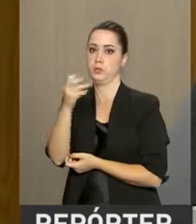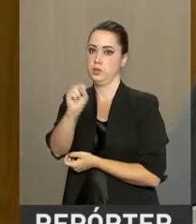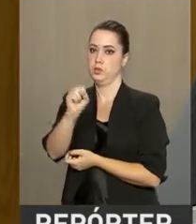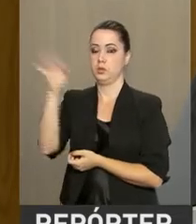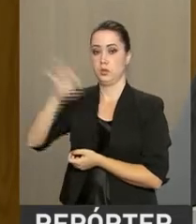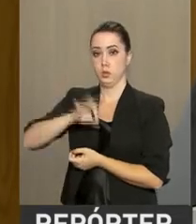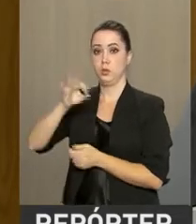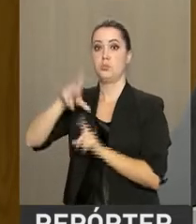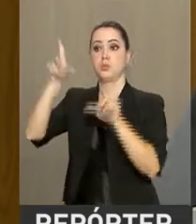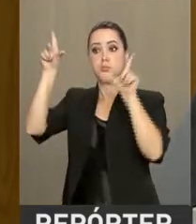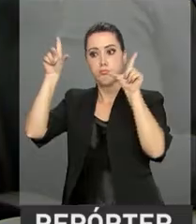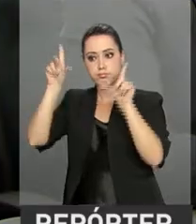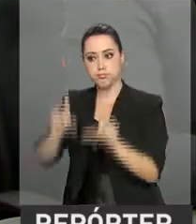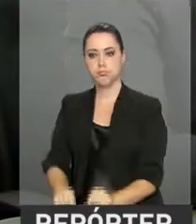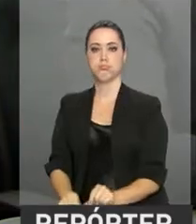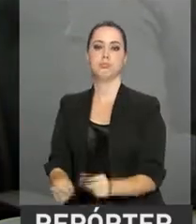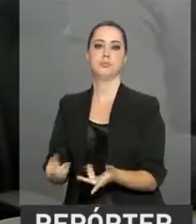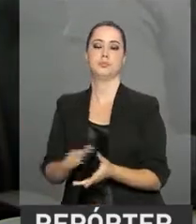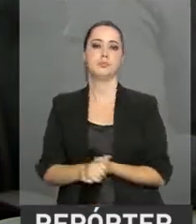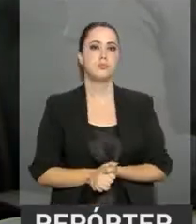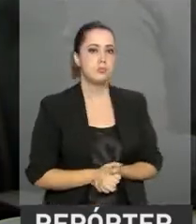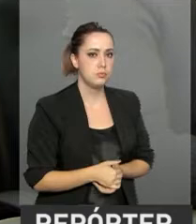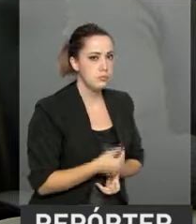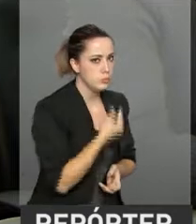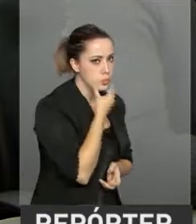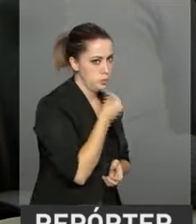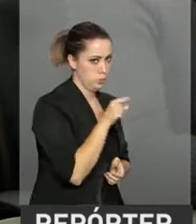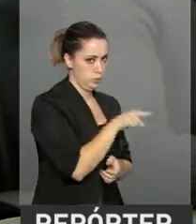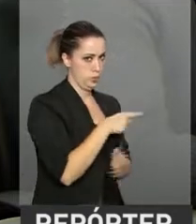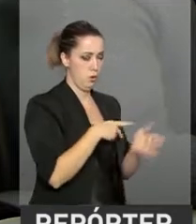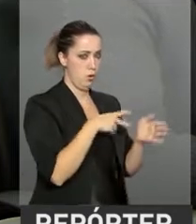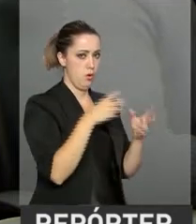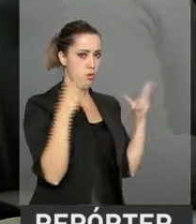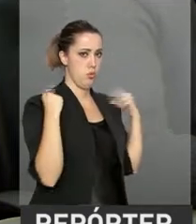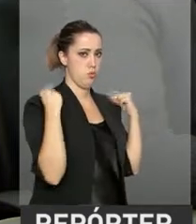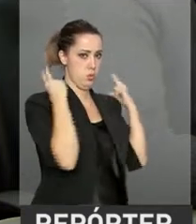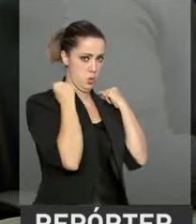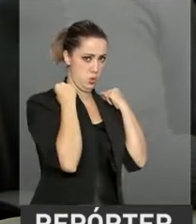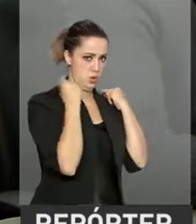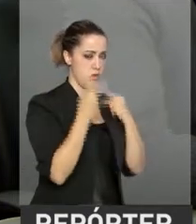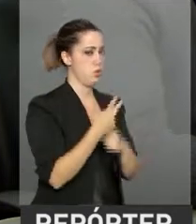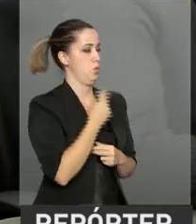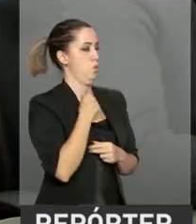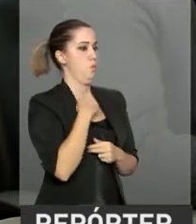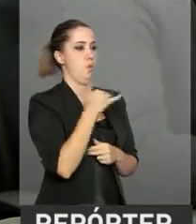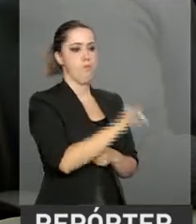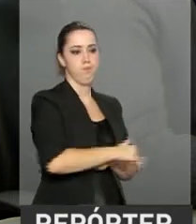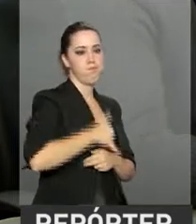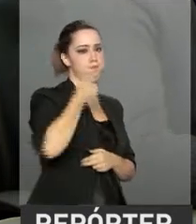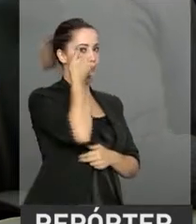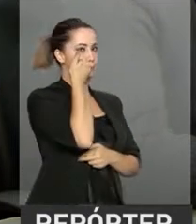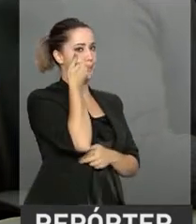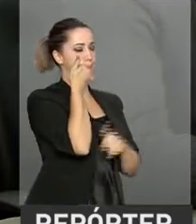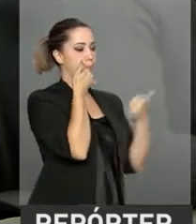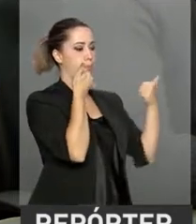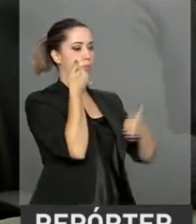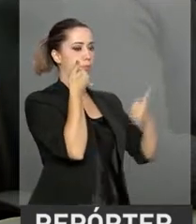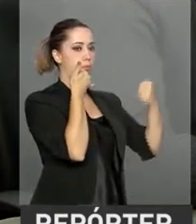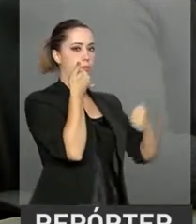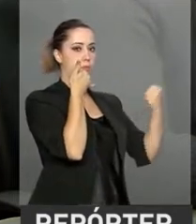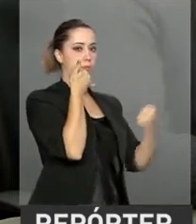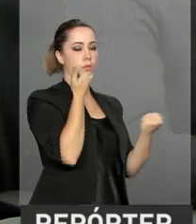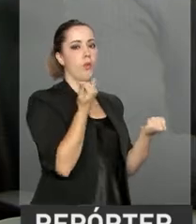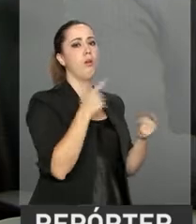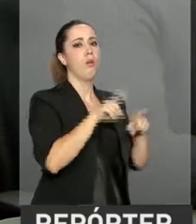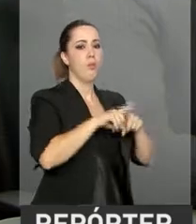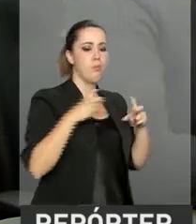tão drástica é diretor o motorista todos nós sabemos não pode usar o celular enquanto dirige a prática vem causando